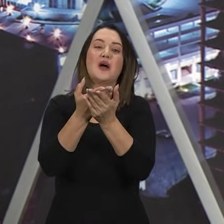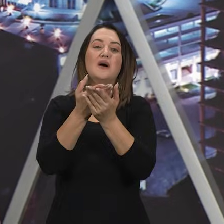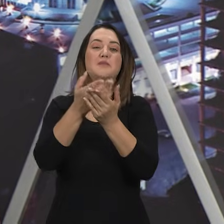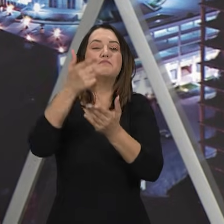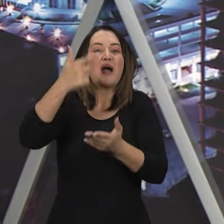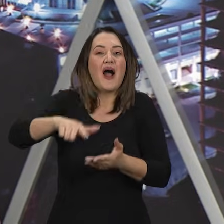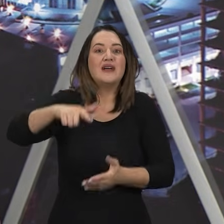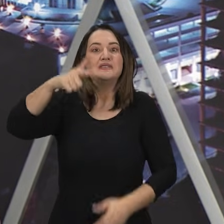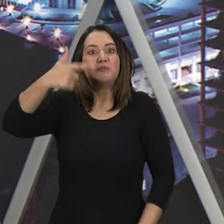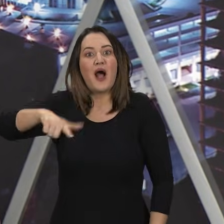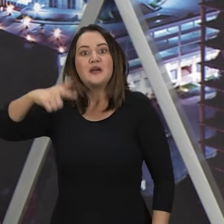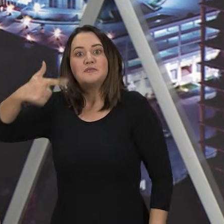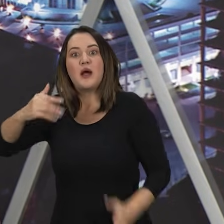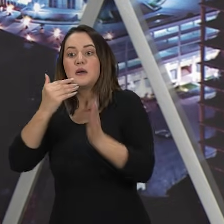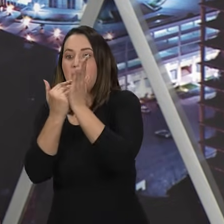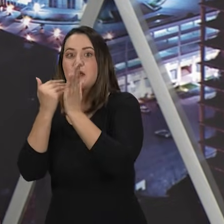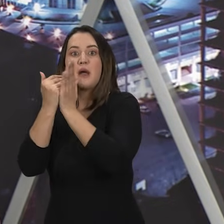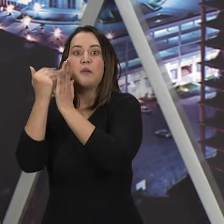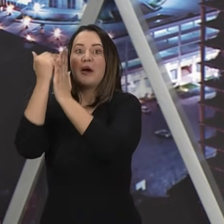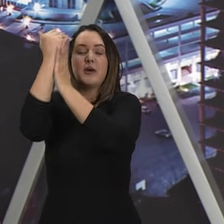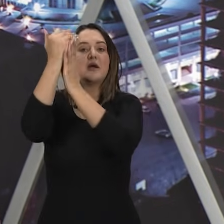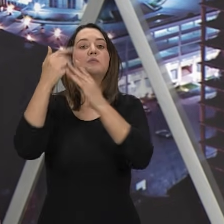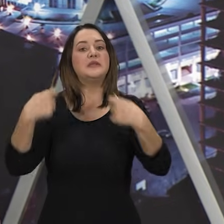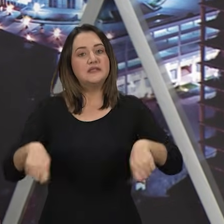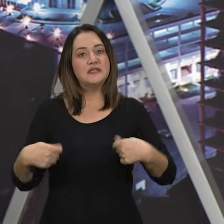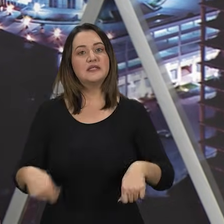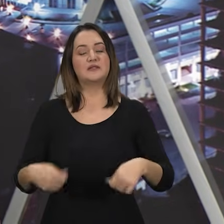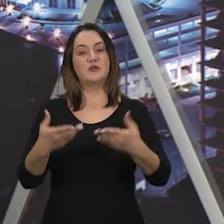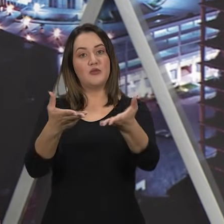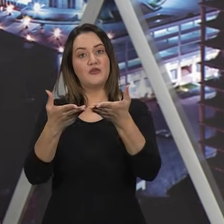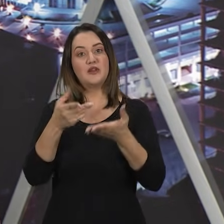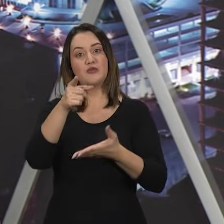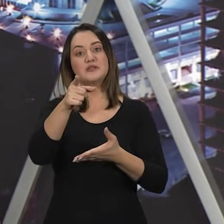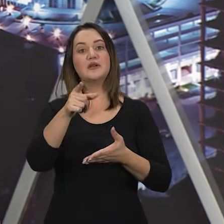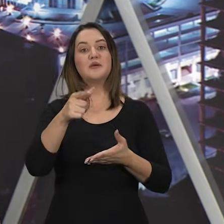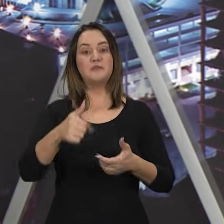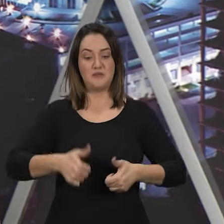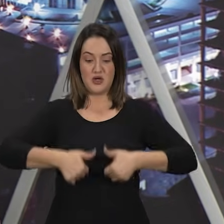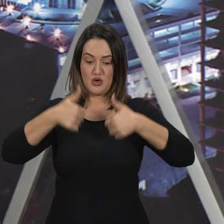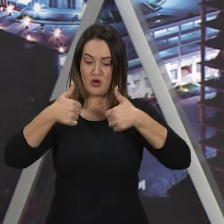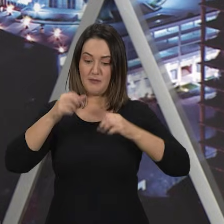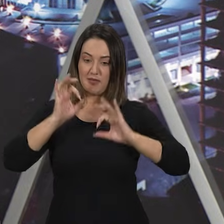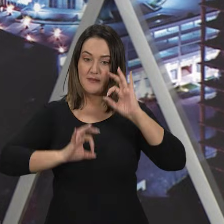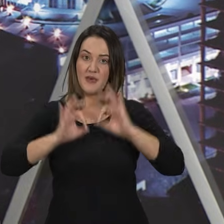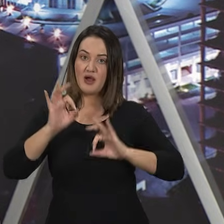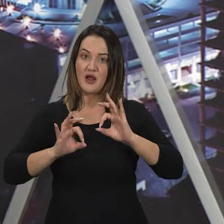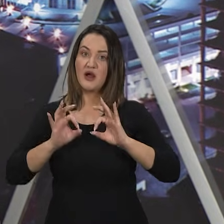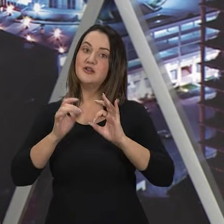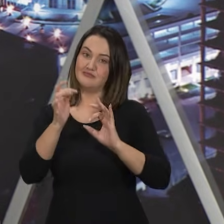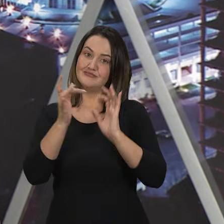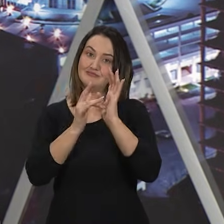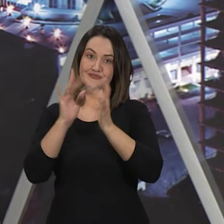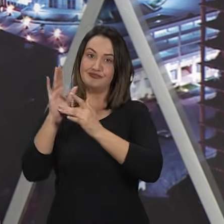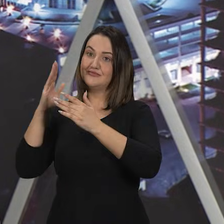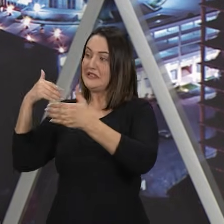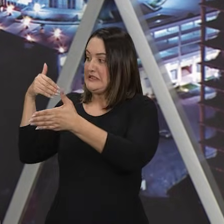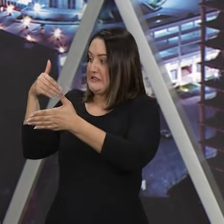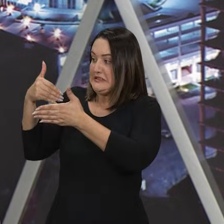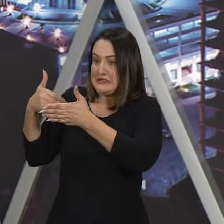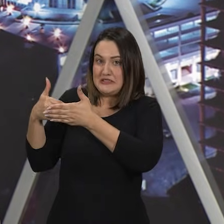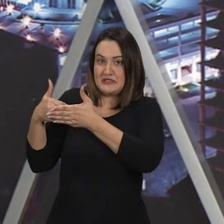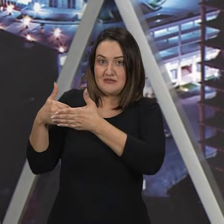mais profundamente esses assuntos. Quero convidar você a se preparar melhor para a volta de